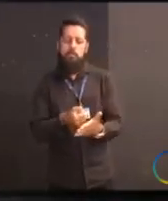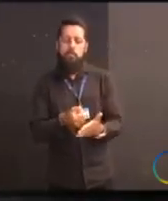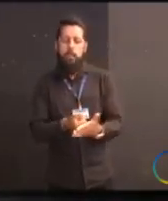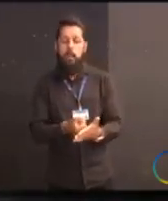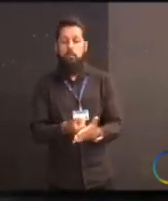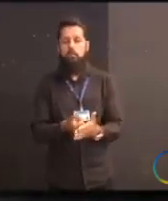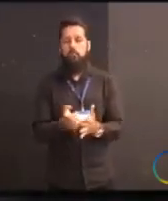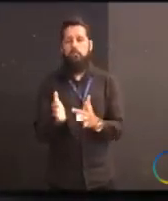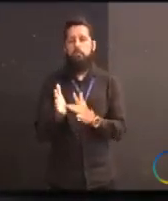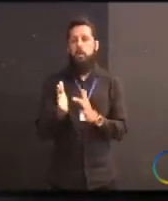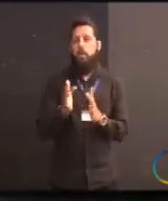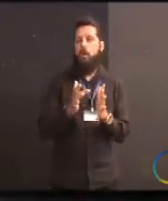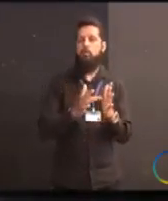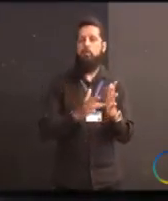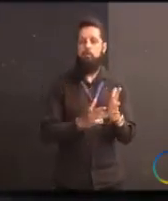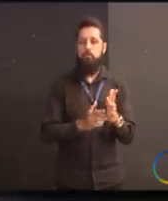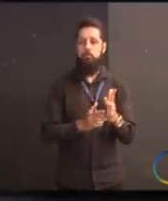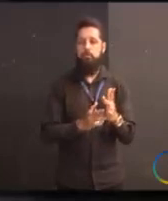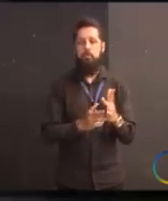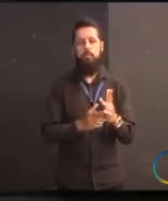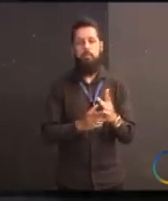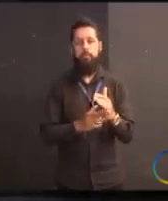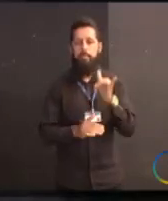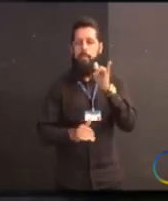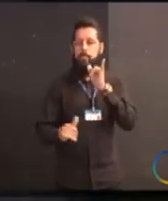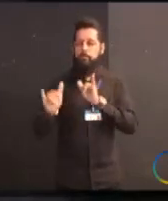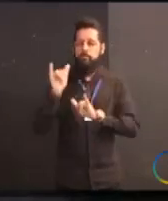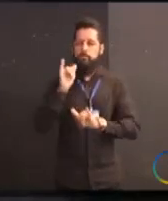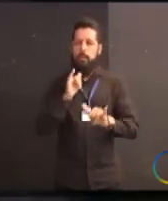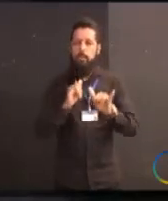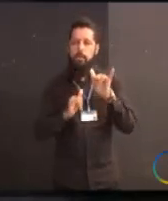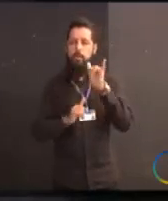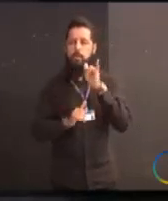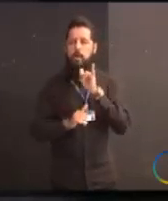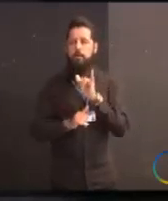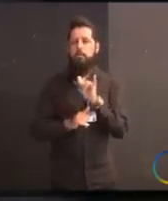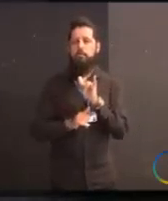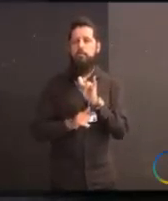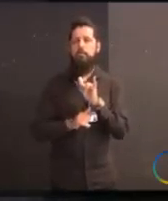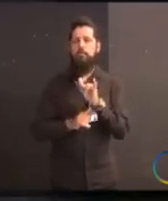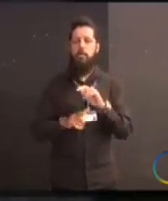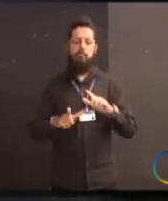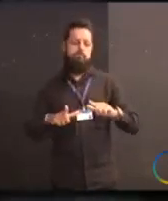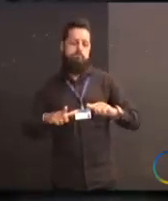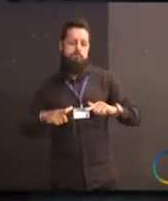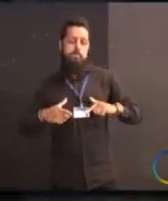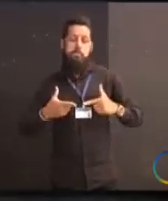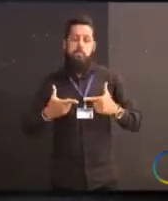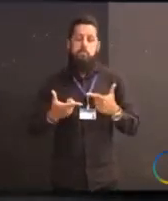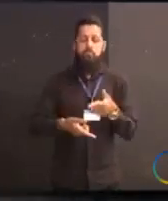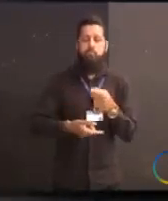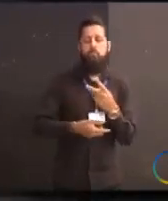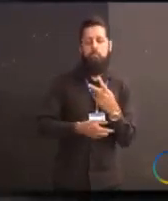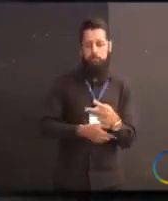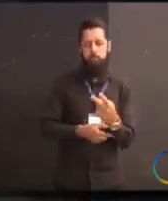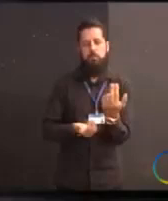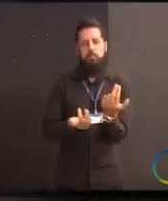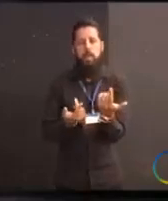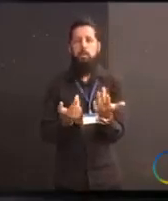Falava e agia da mesma maneira. Por isso é que eu me apropriei do